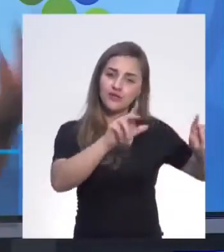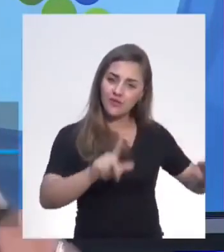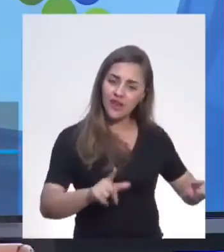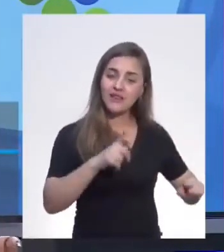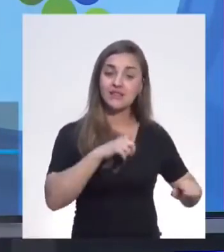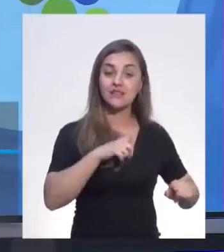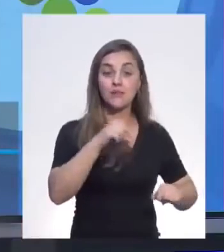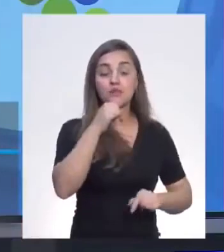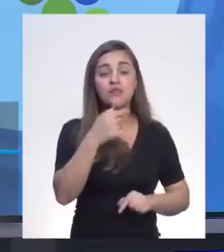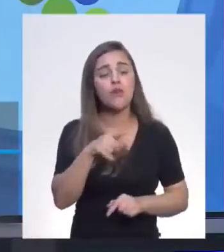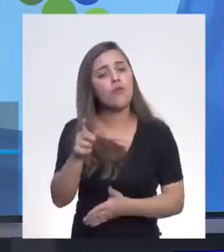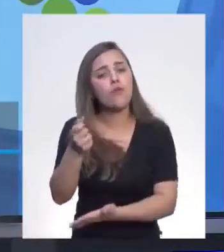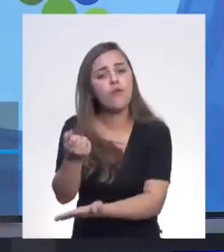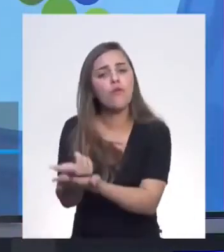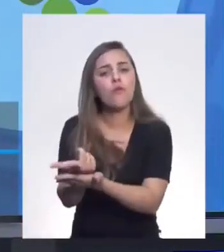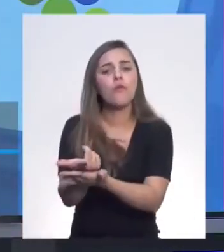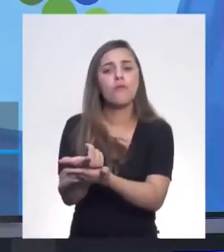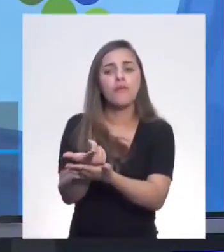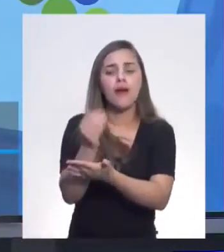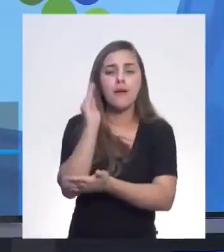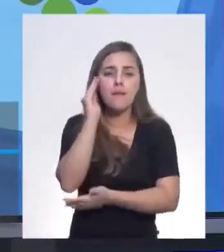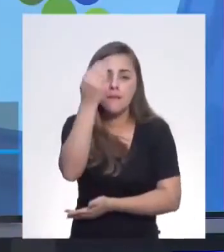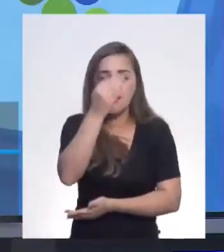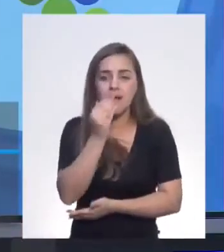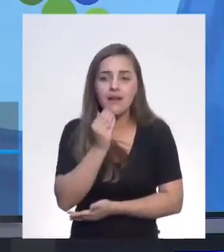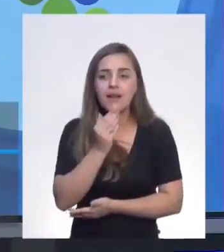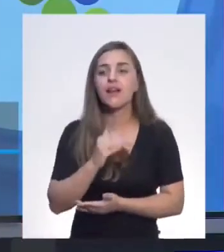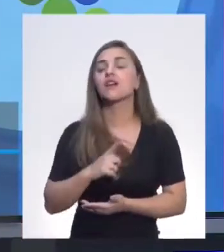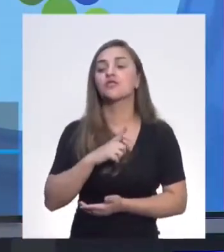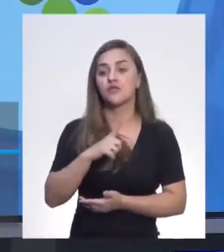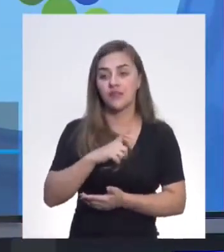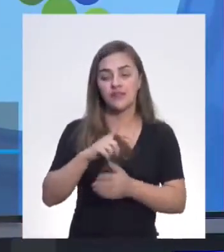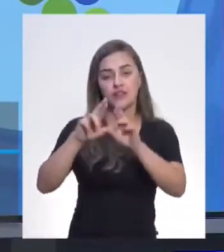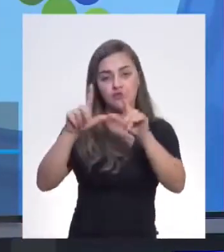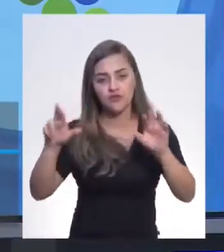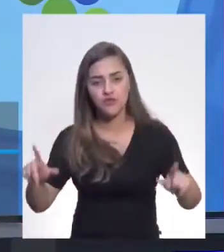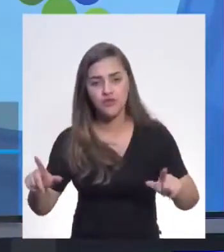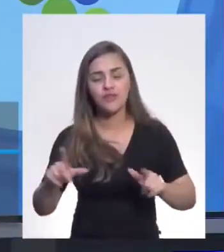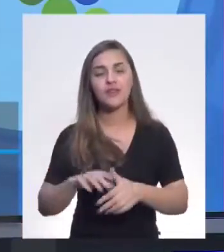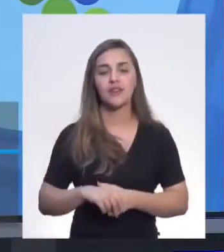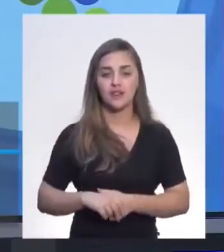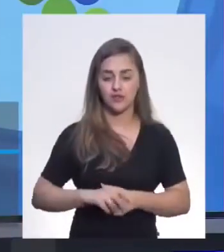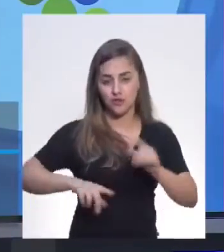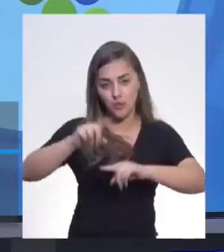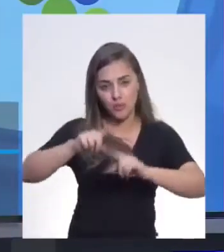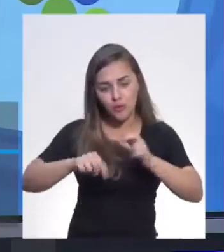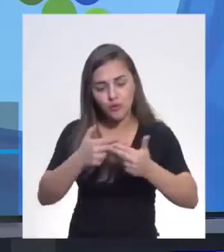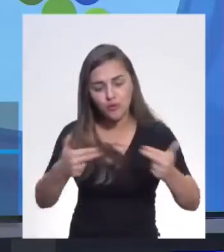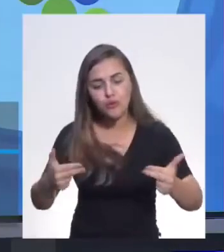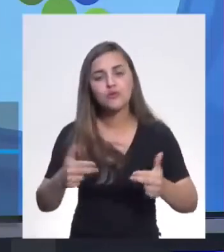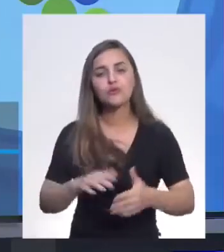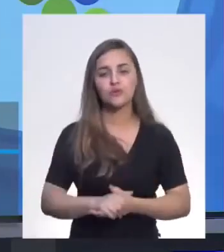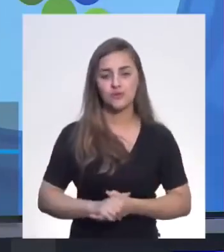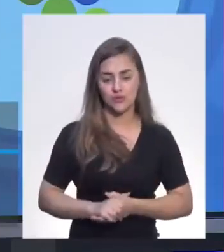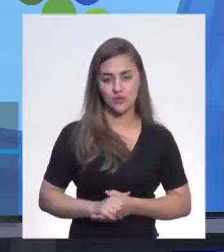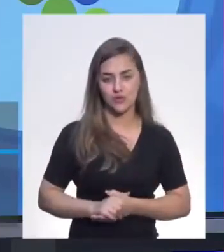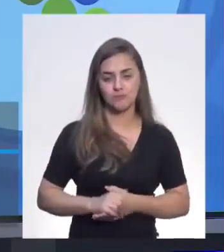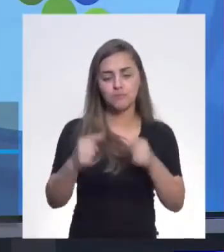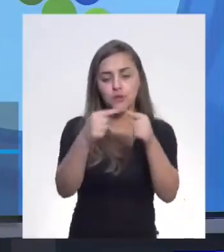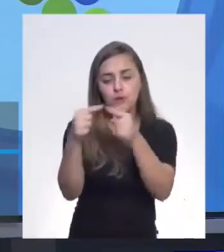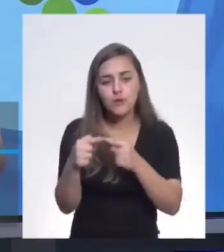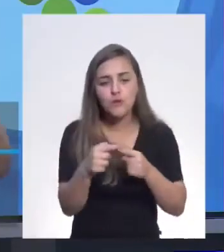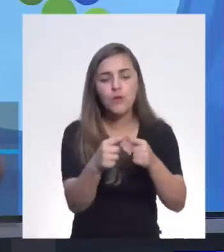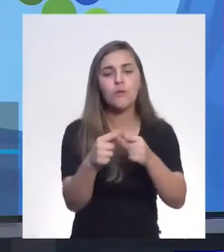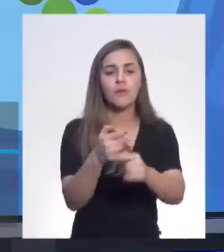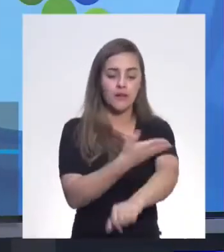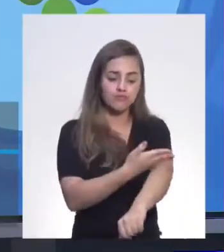corretivo, entre outras coisas, para a pele branca. Só que quem é negro não tem esses privilégios, né? Quando a gente fala, por exemplo, não,